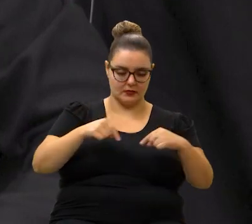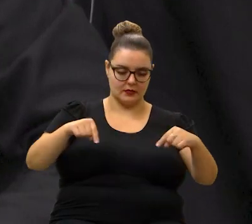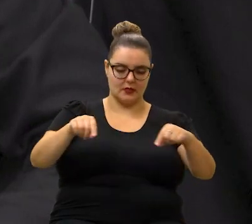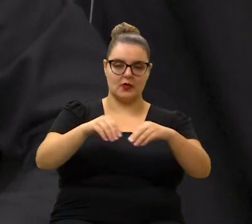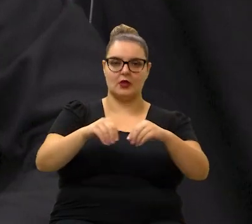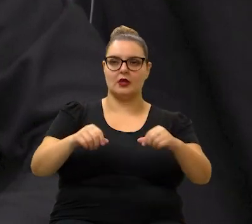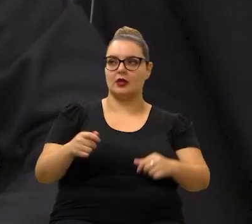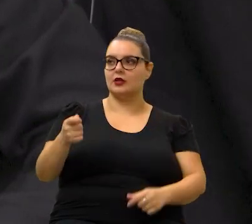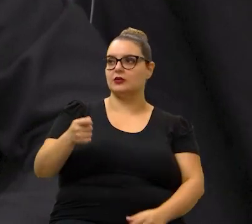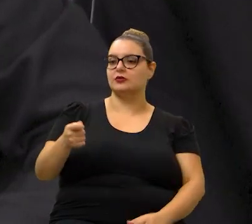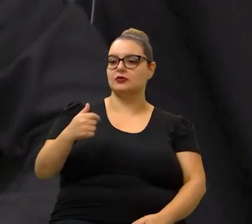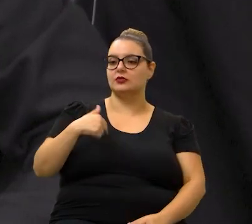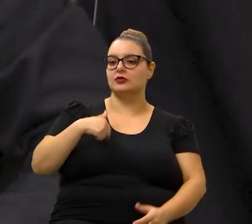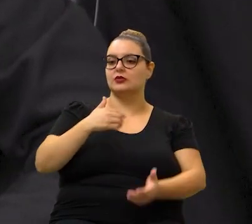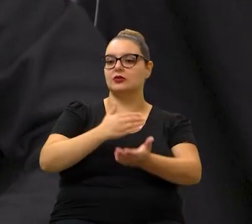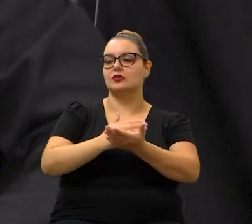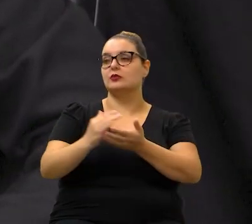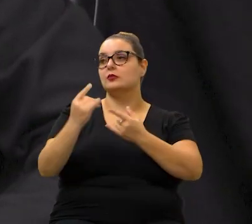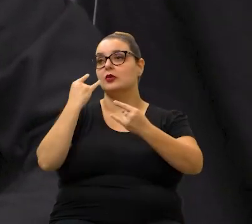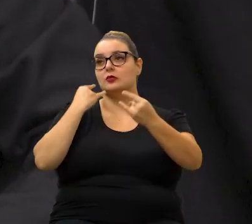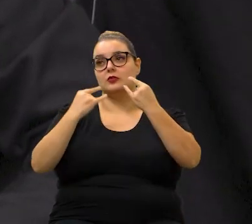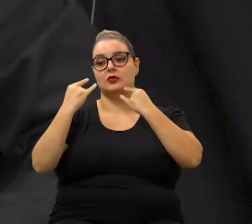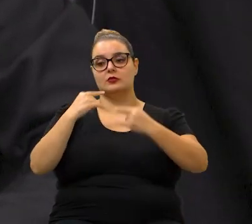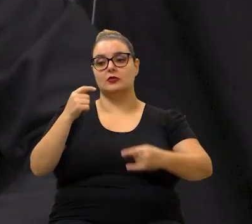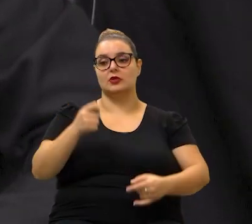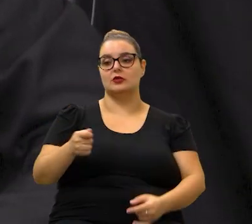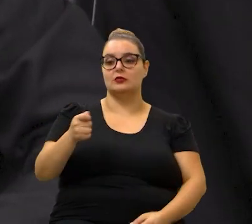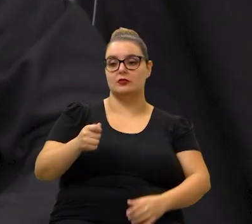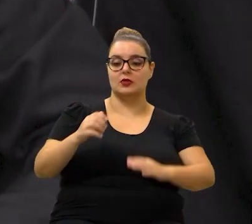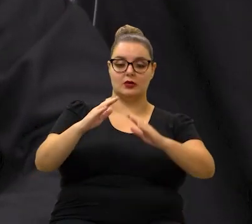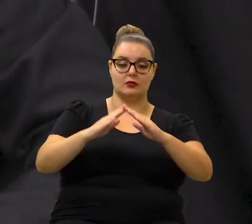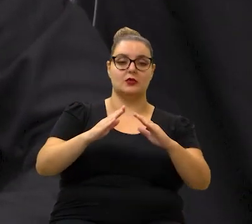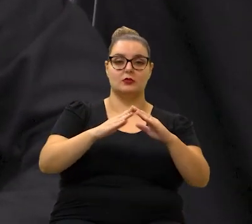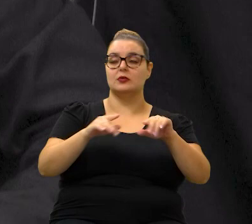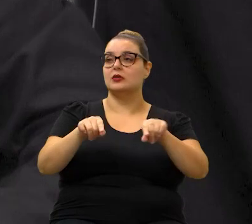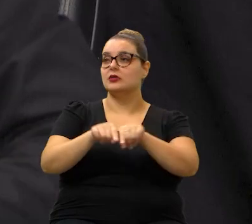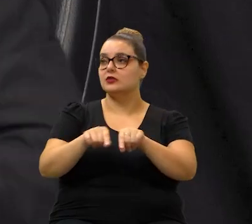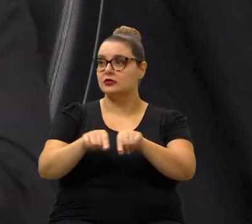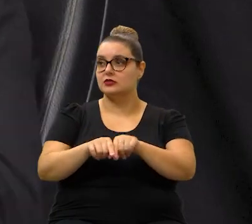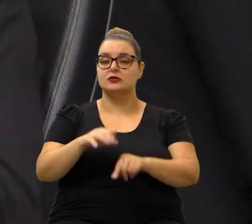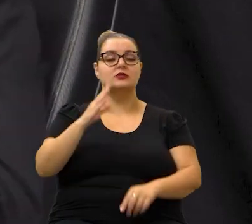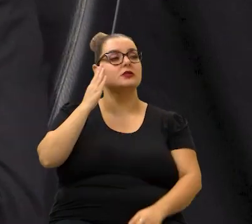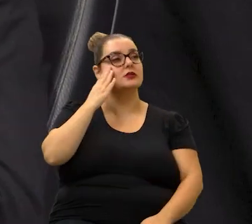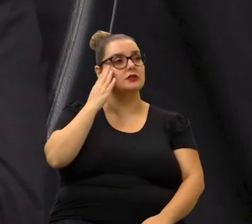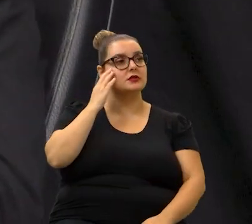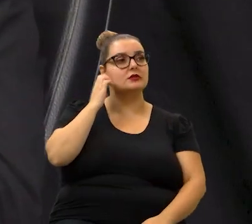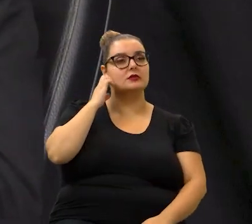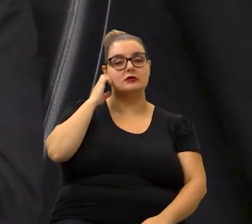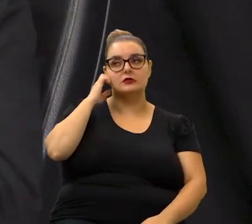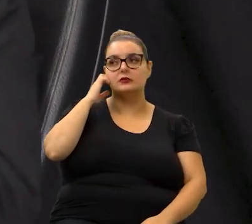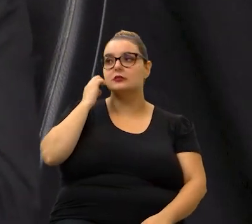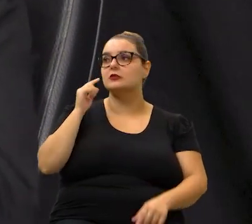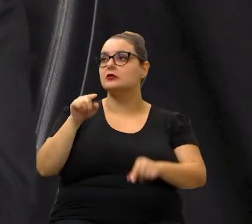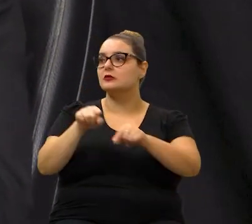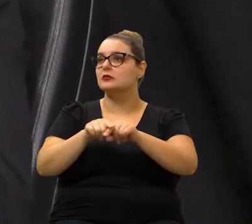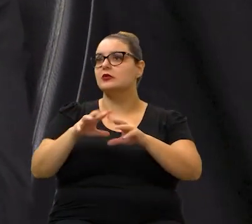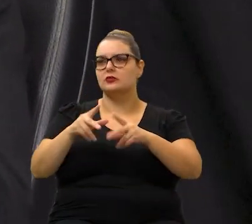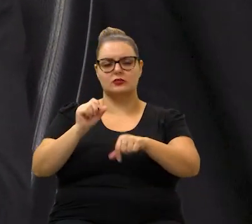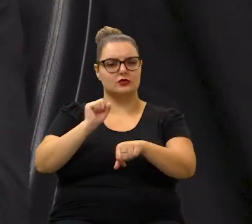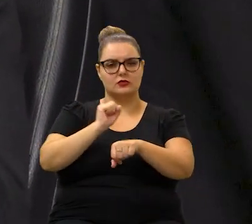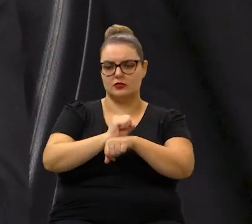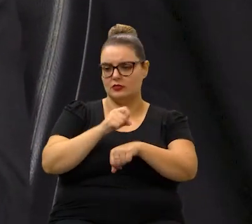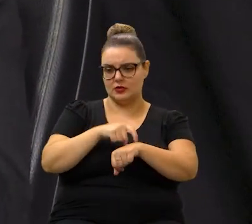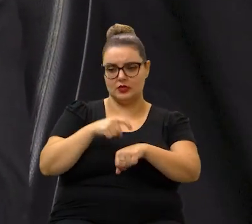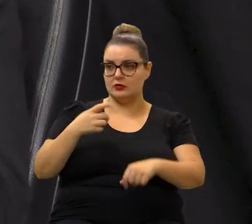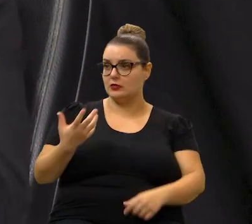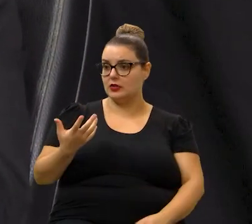da associação e eu comecei me interessar pela associação de moradores também correto e aí também estava tudo parado